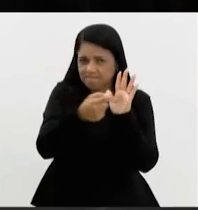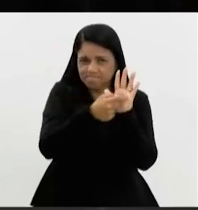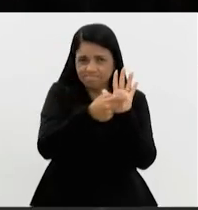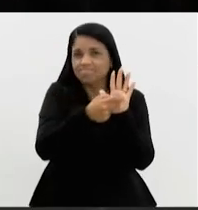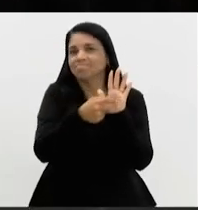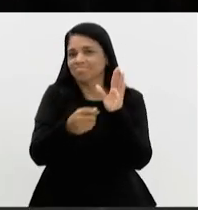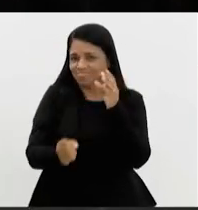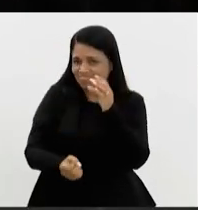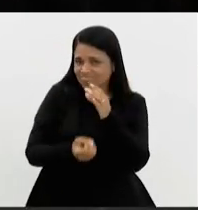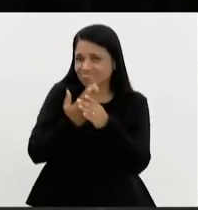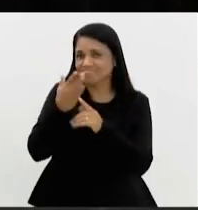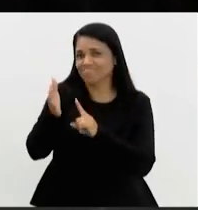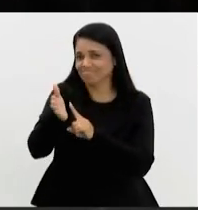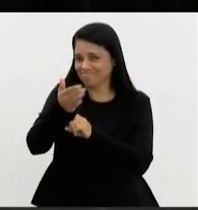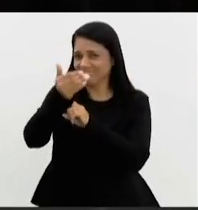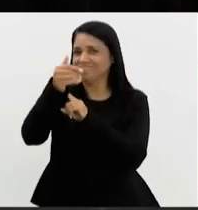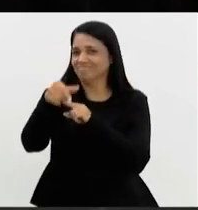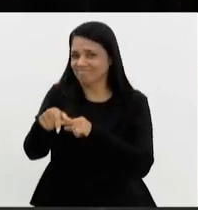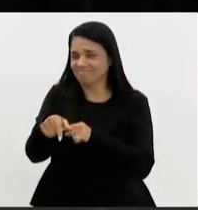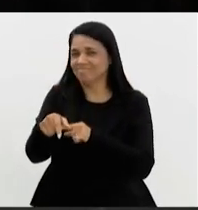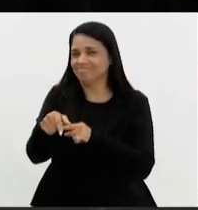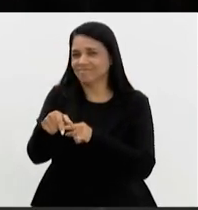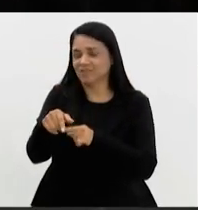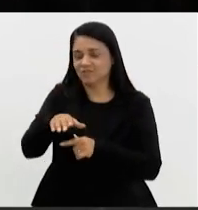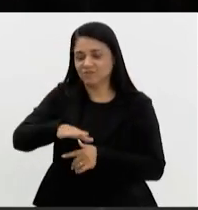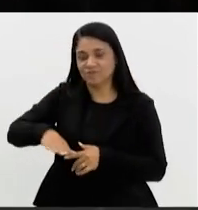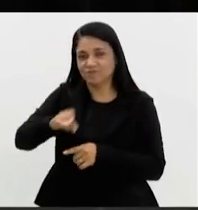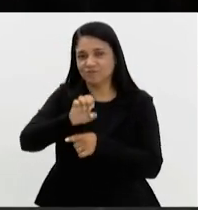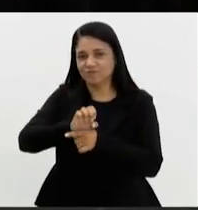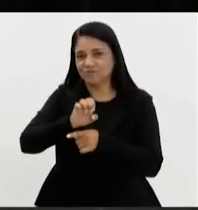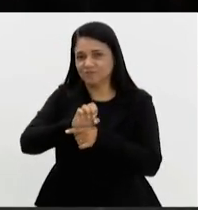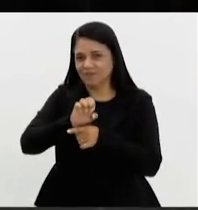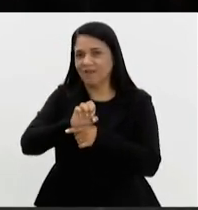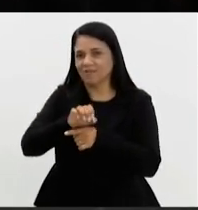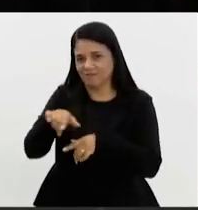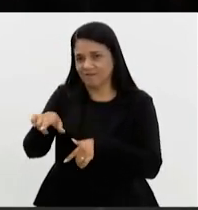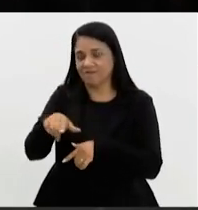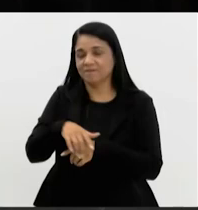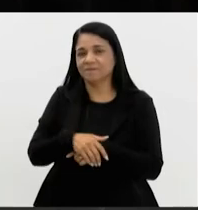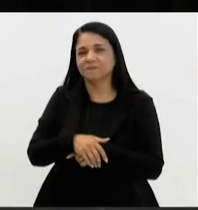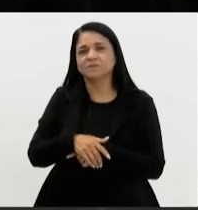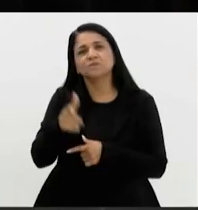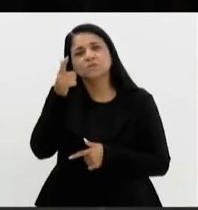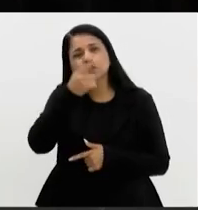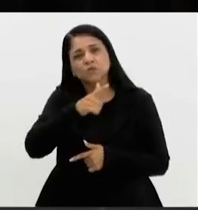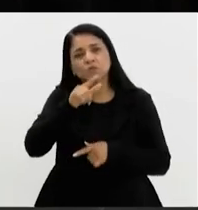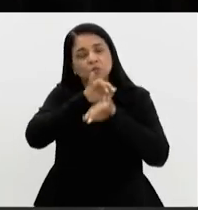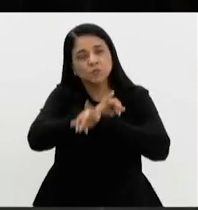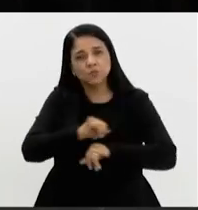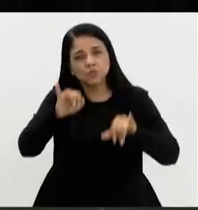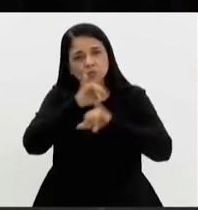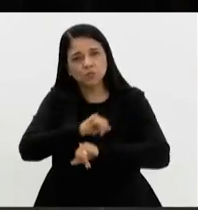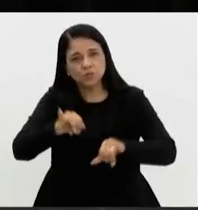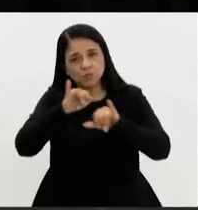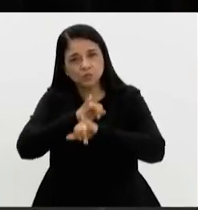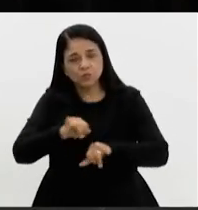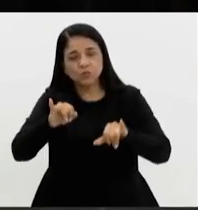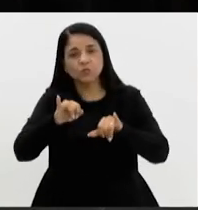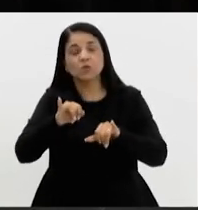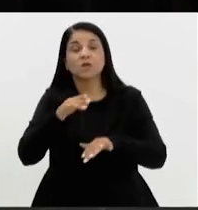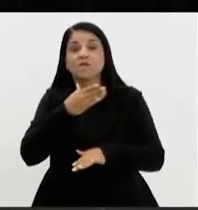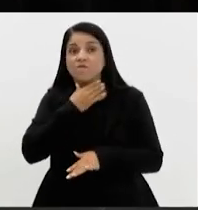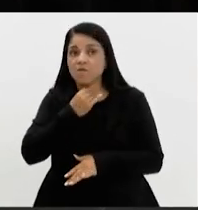estado de New hampshire e eles conseguiram eh divulgar que isso era